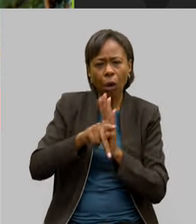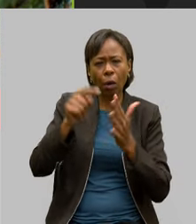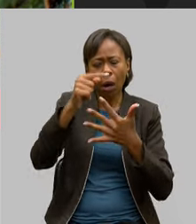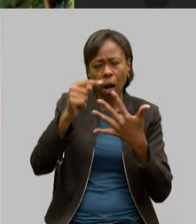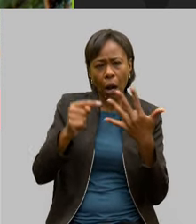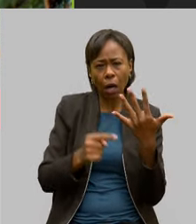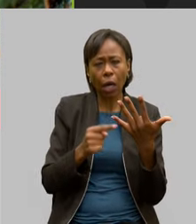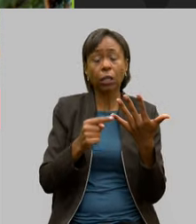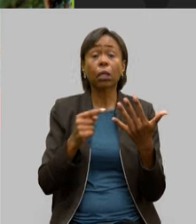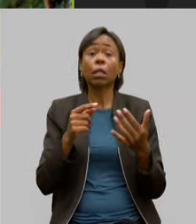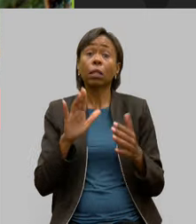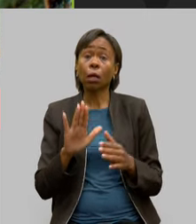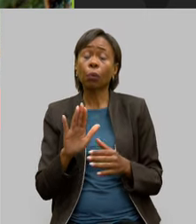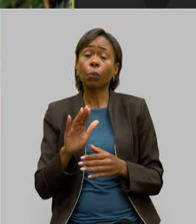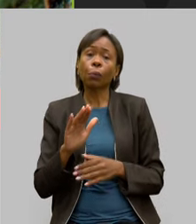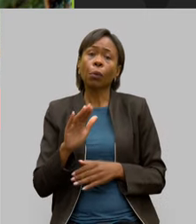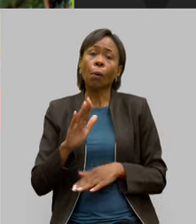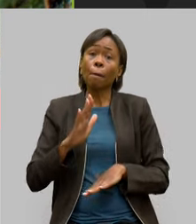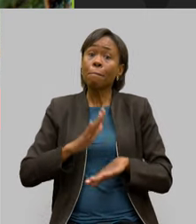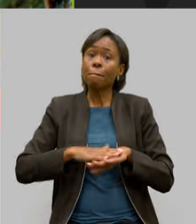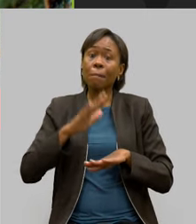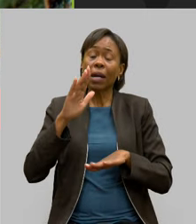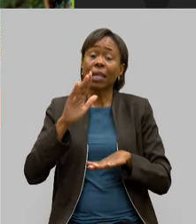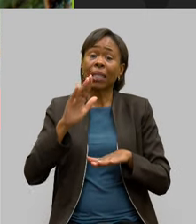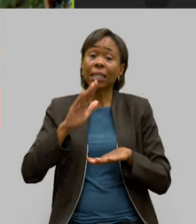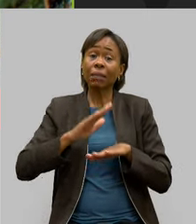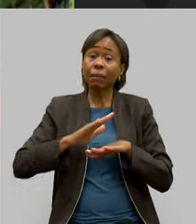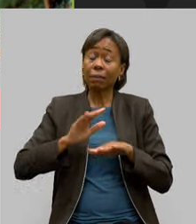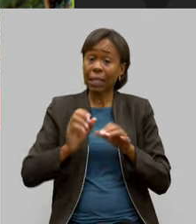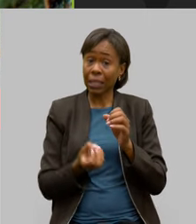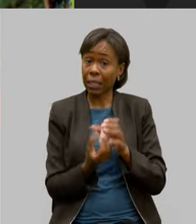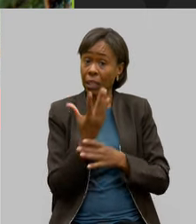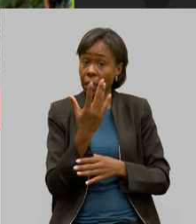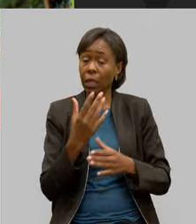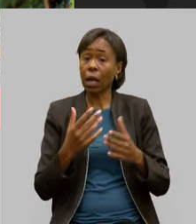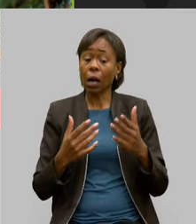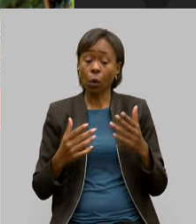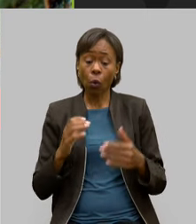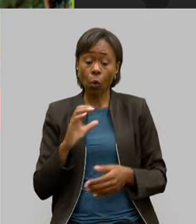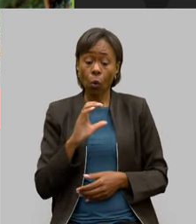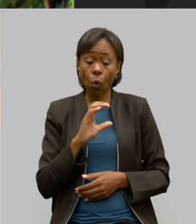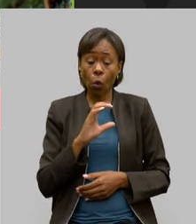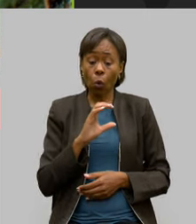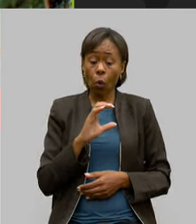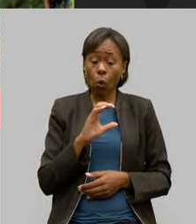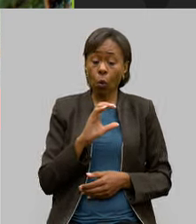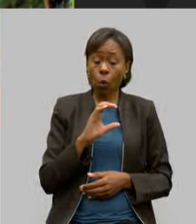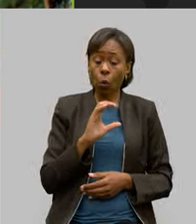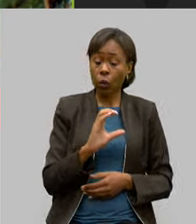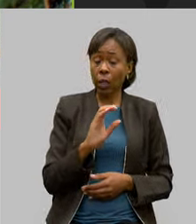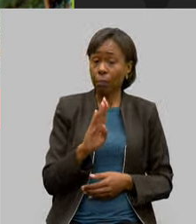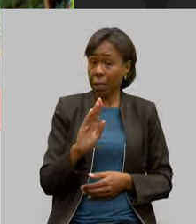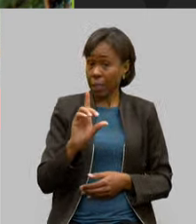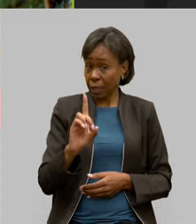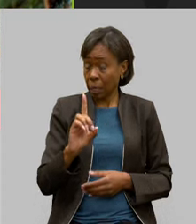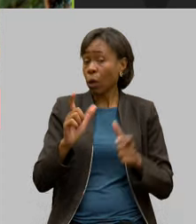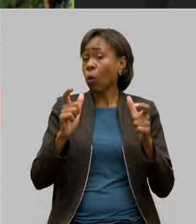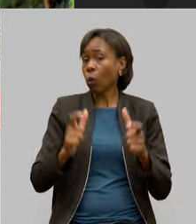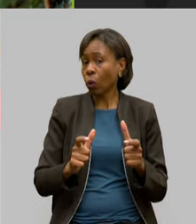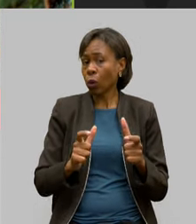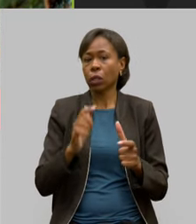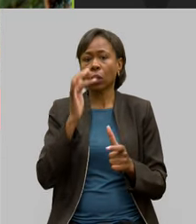grande produtor de canabidiol está nas flores nos tricomas né vejam